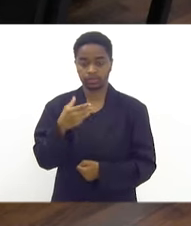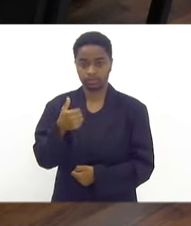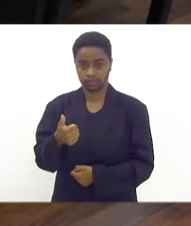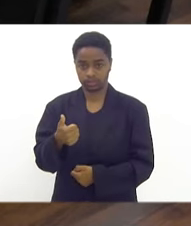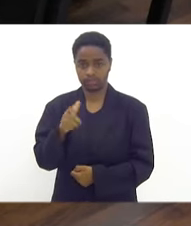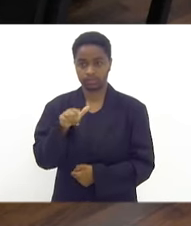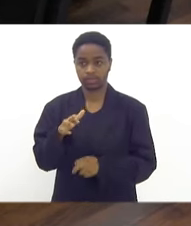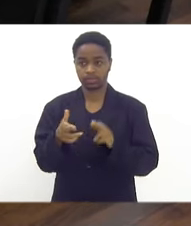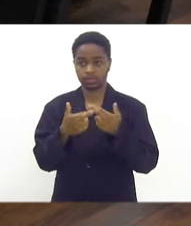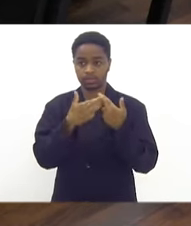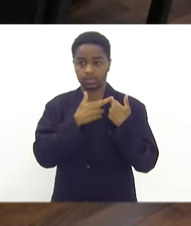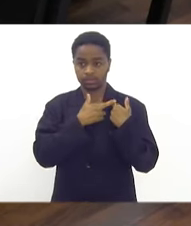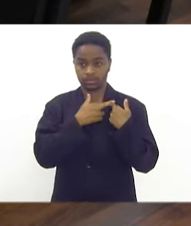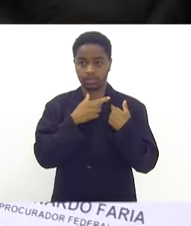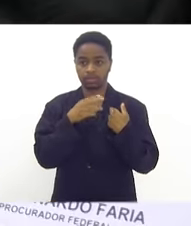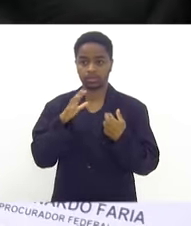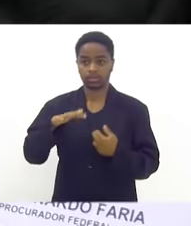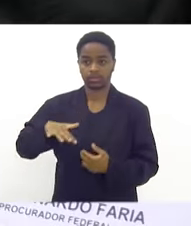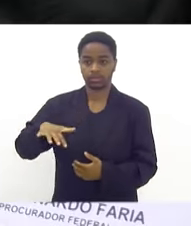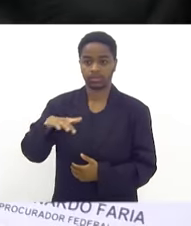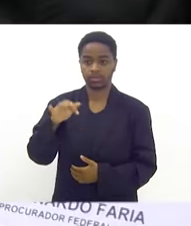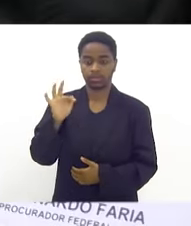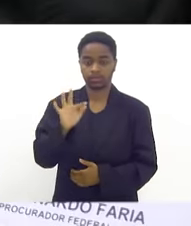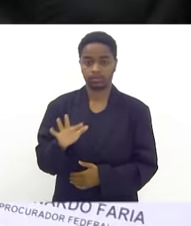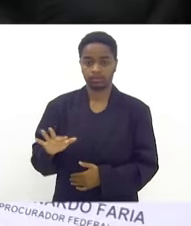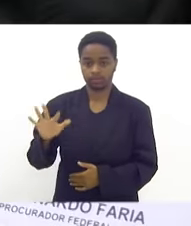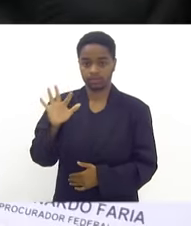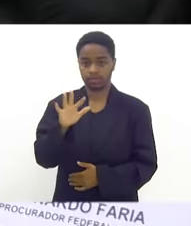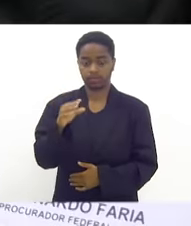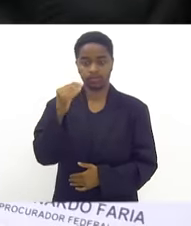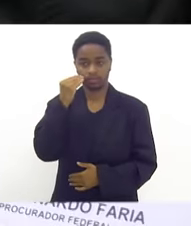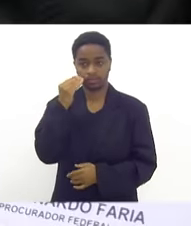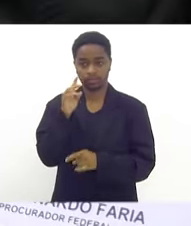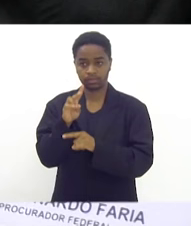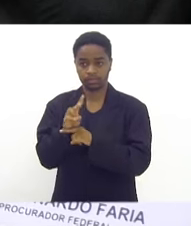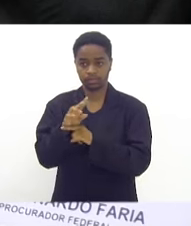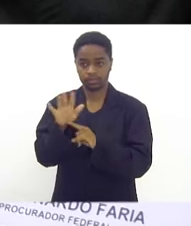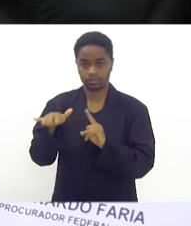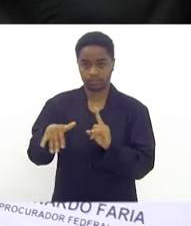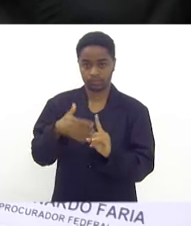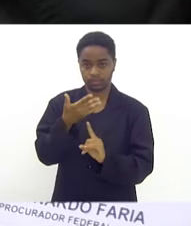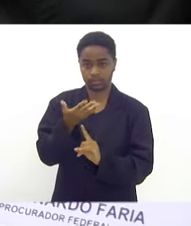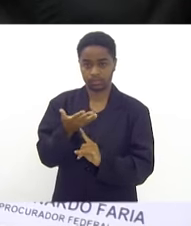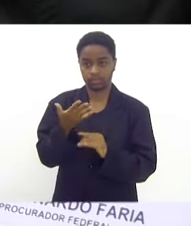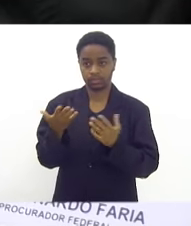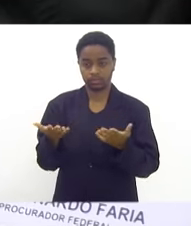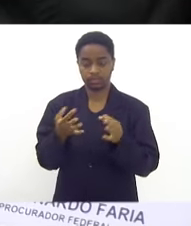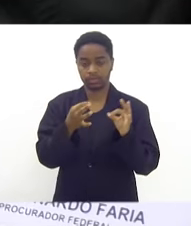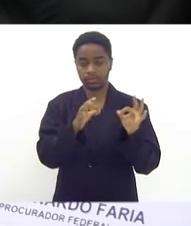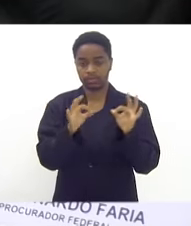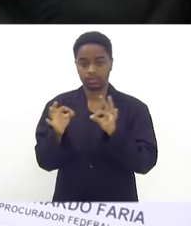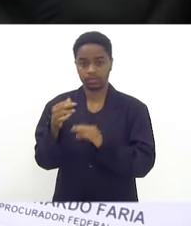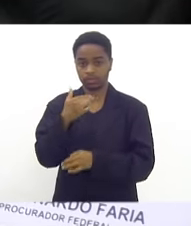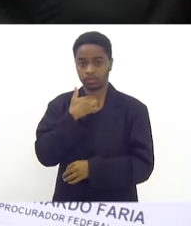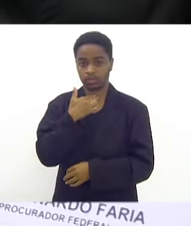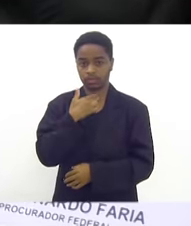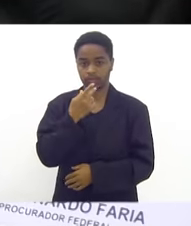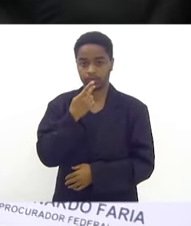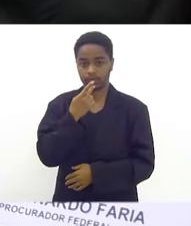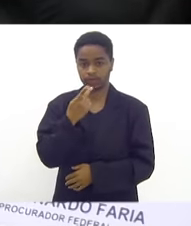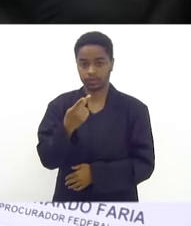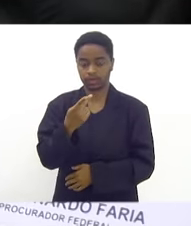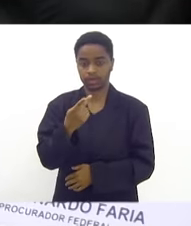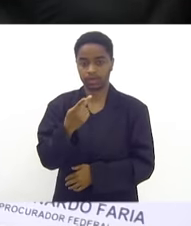competência comum dos entes Federados na proteção do meio ambiente portanto ninguém pode negar sua